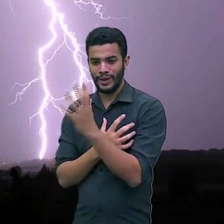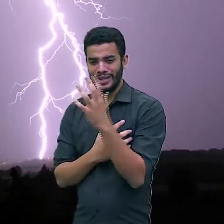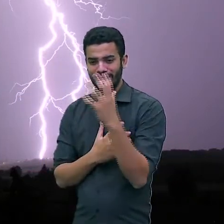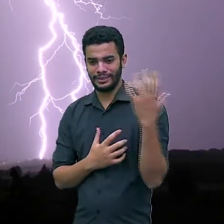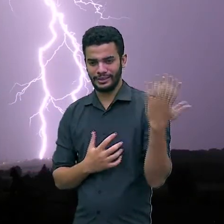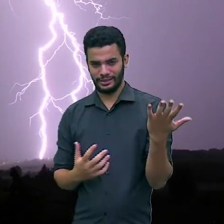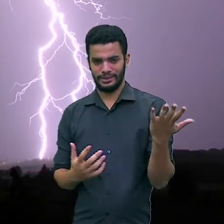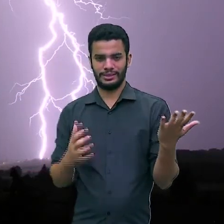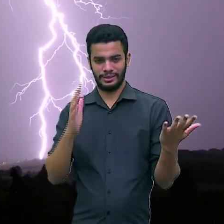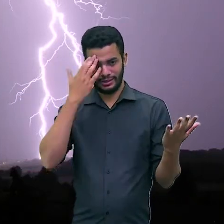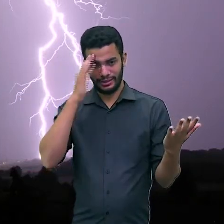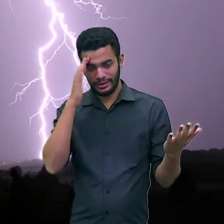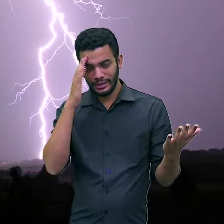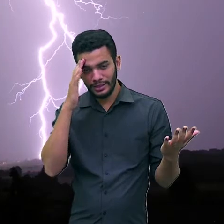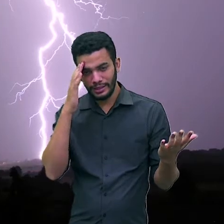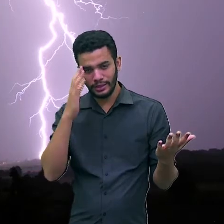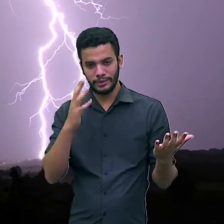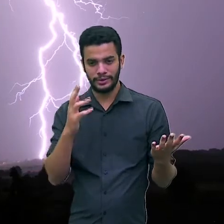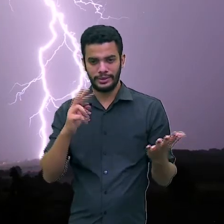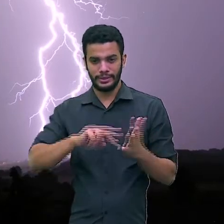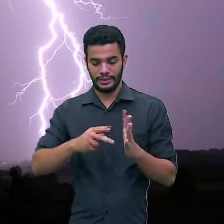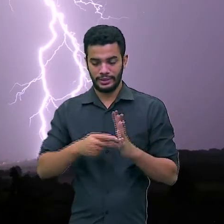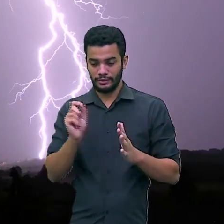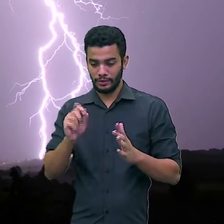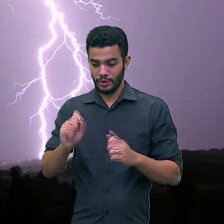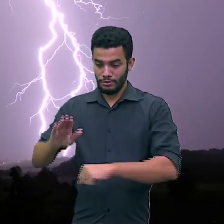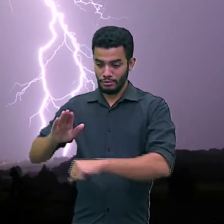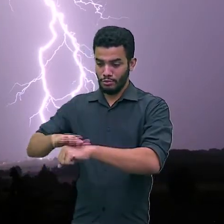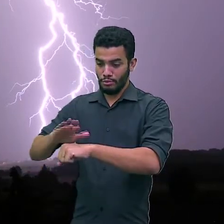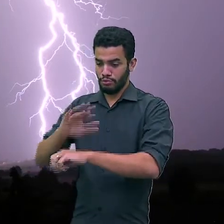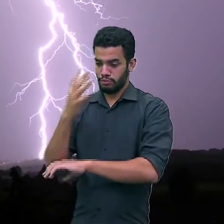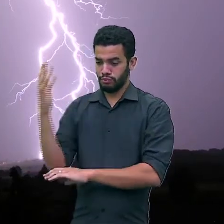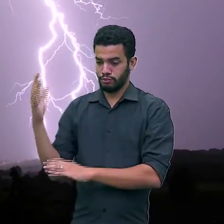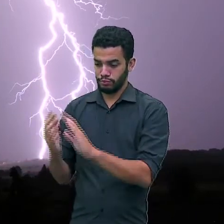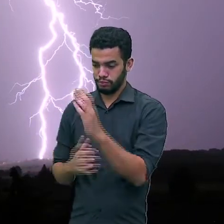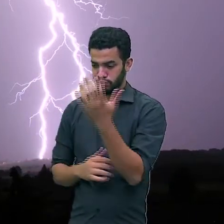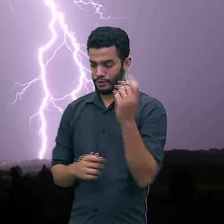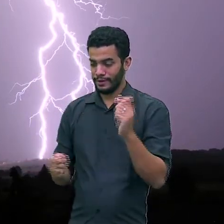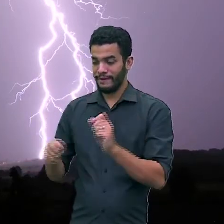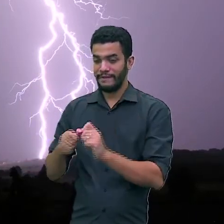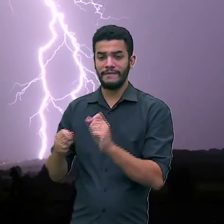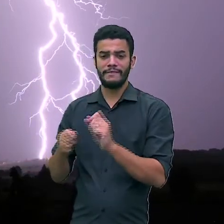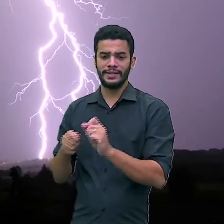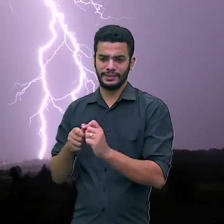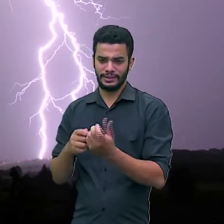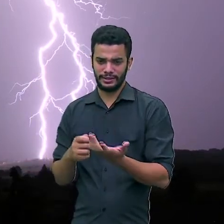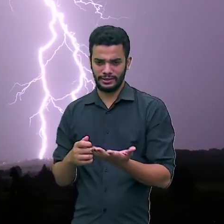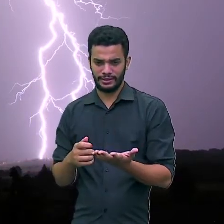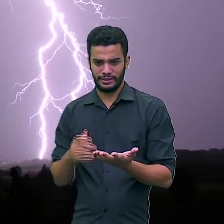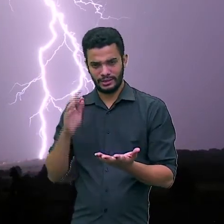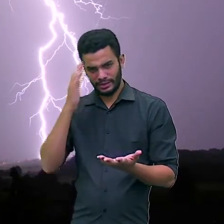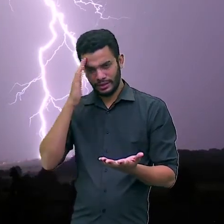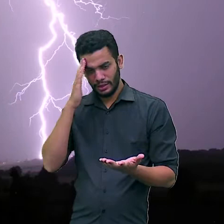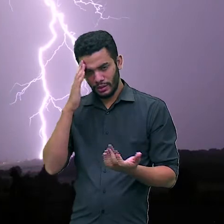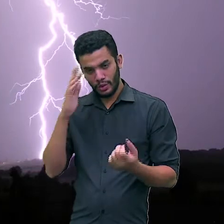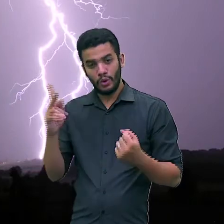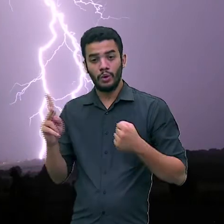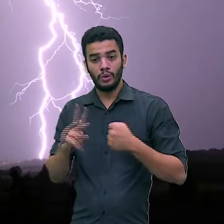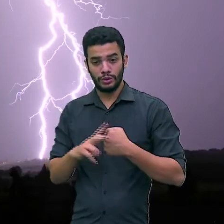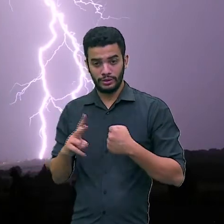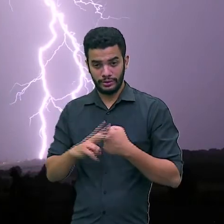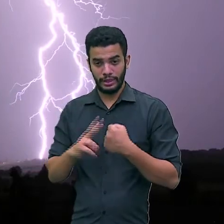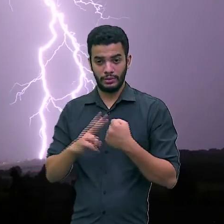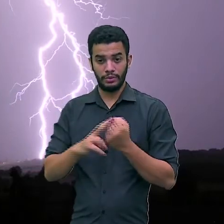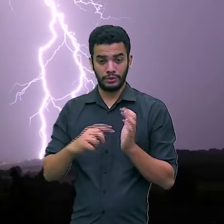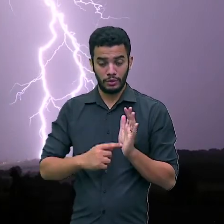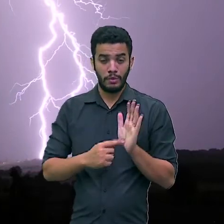a natureza por si só faz. Deu para você entender? Vou repetir. Os verbos indicam